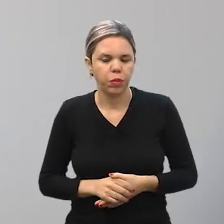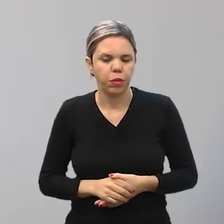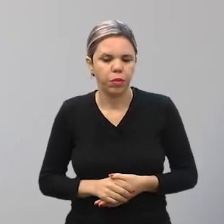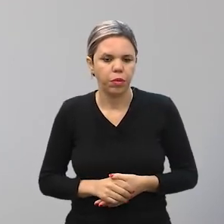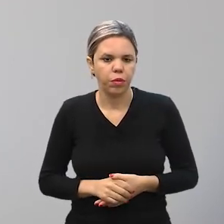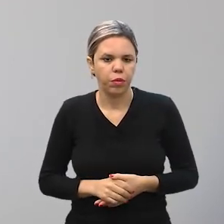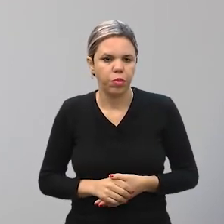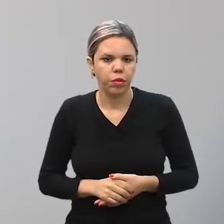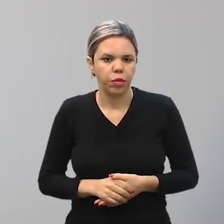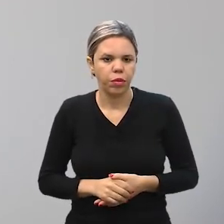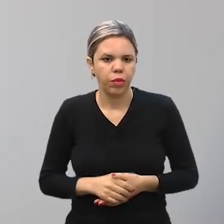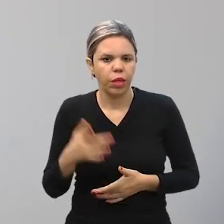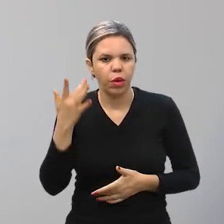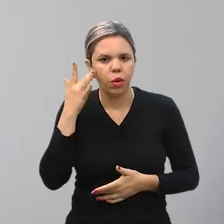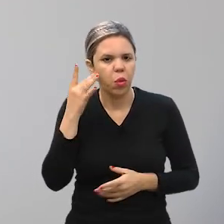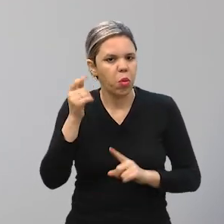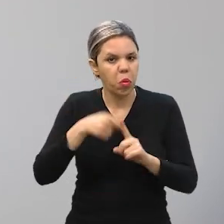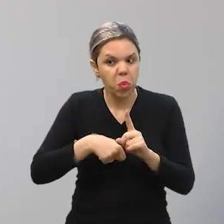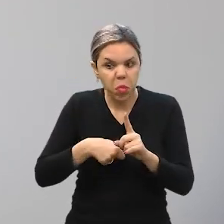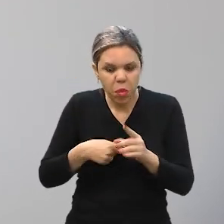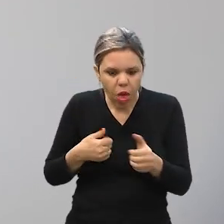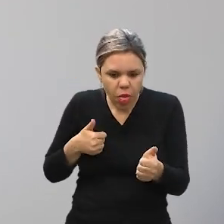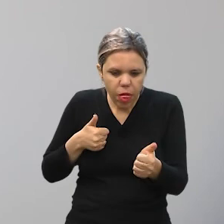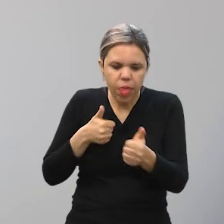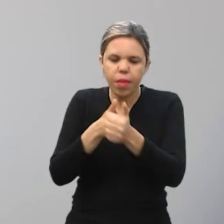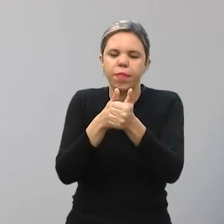Olha, não deu, eu acho que nem um mês.